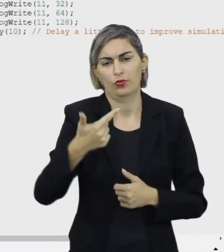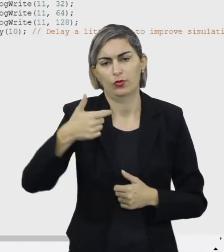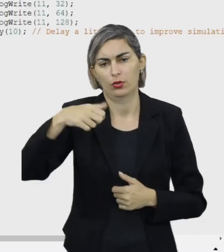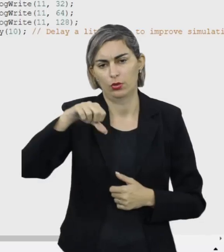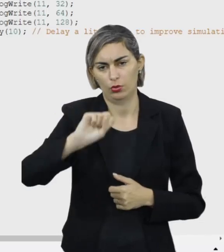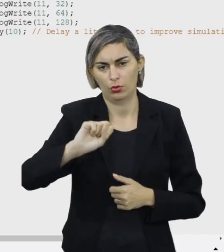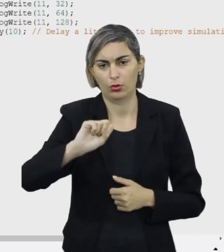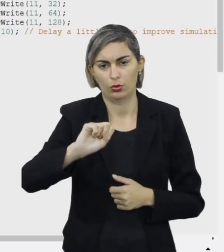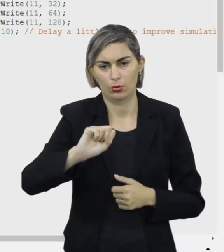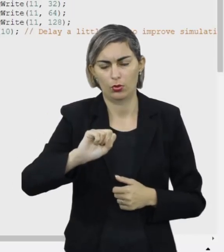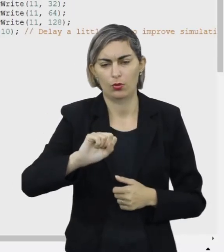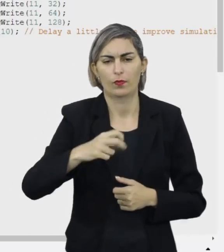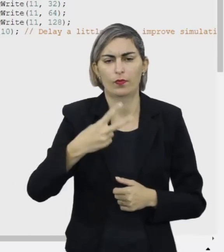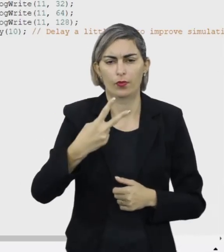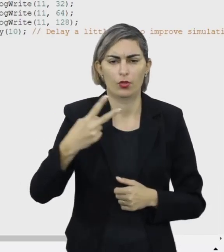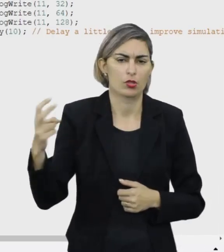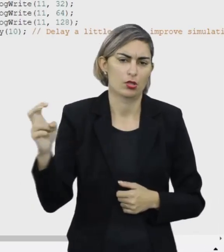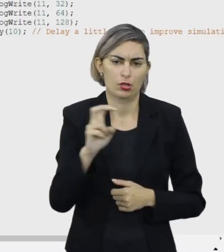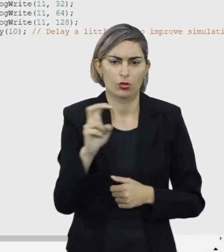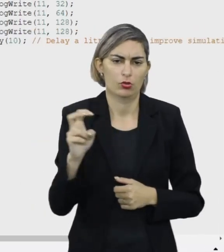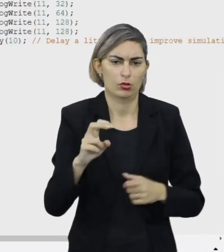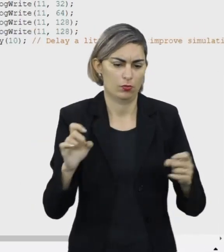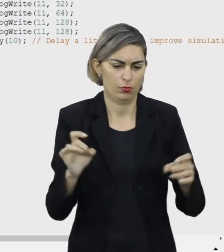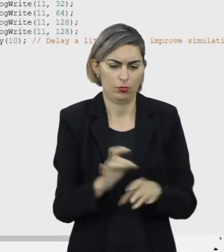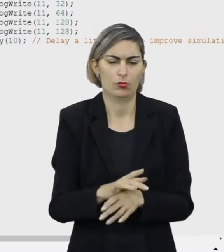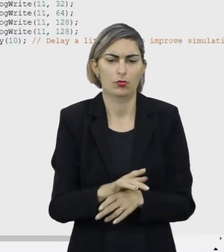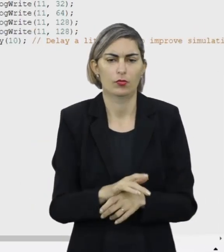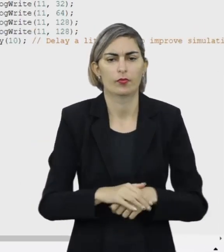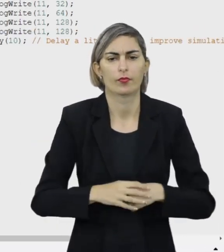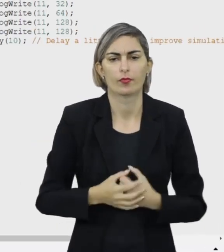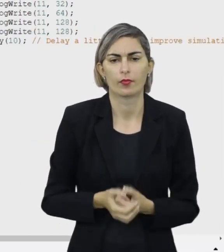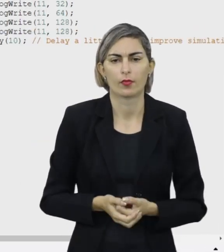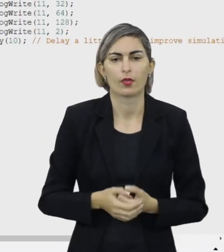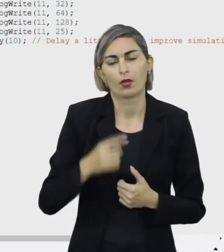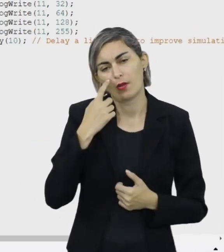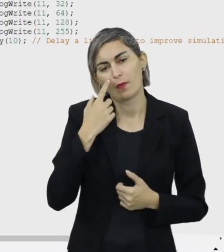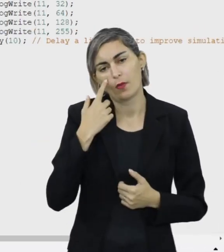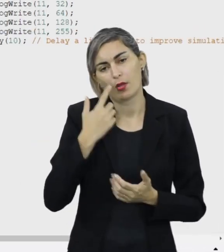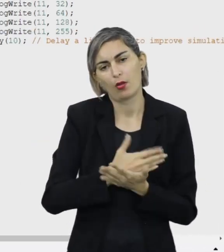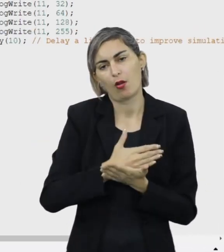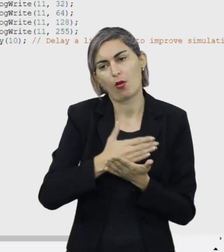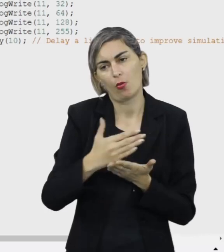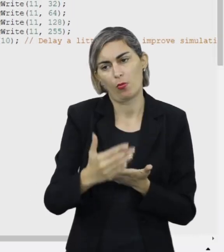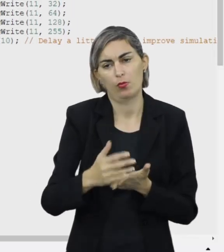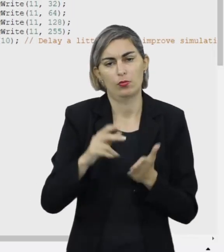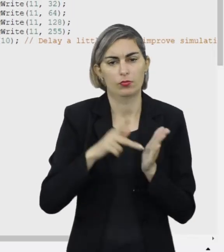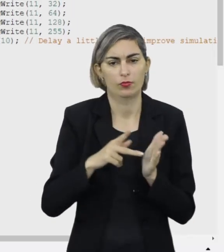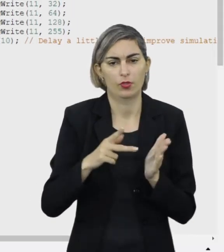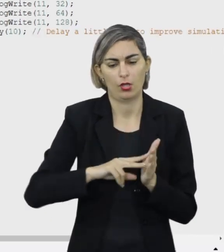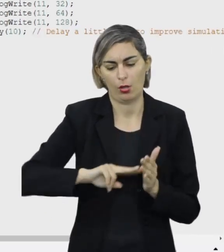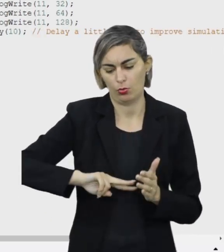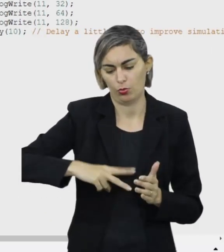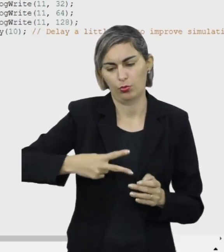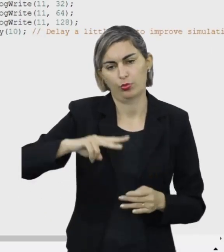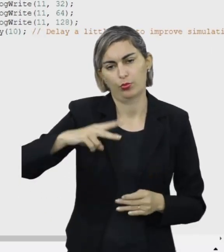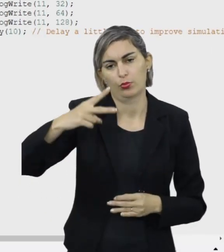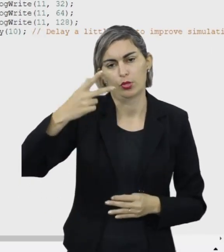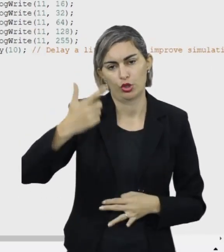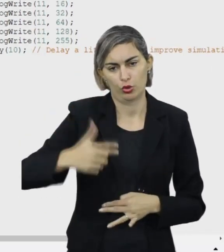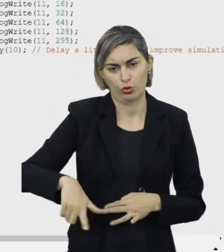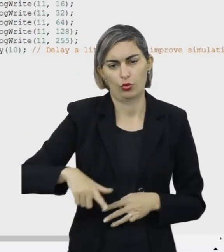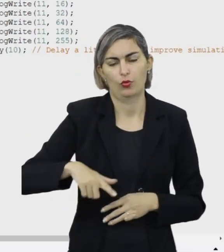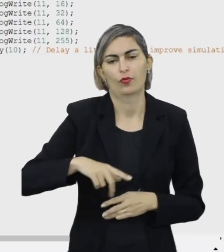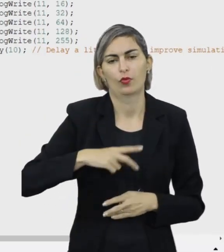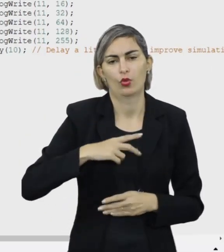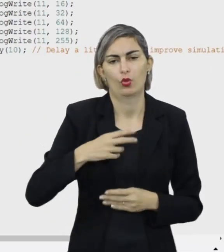128. E aí eu ponho o 255 lá no final para encerrar. E a gente pode começar, na verdade, ó, vou duplicar novamente, ó, começar